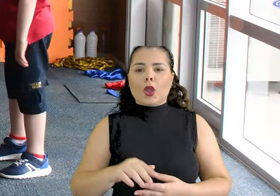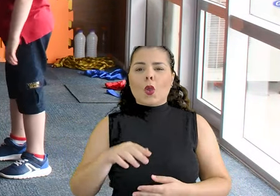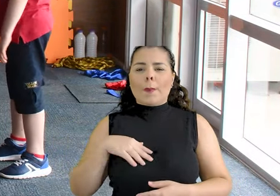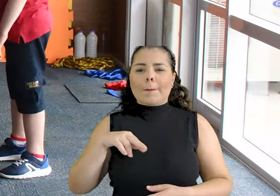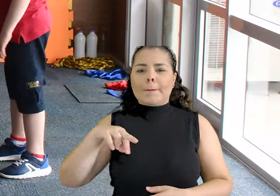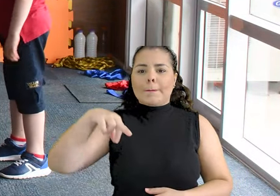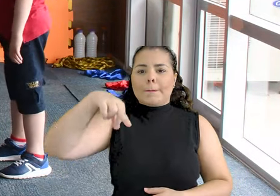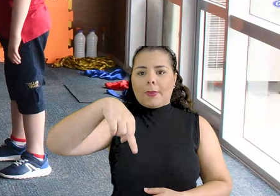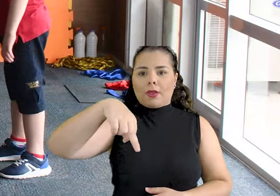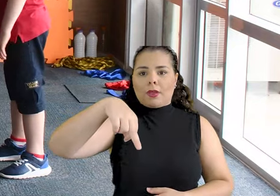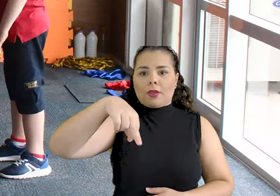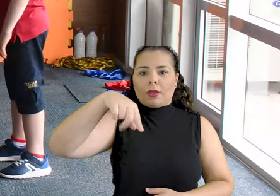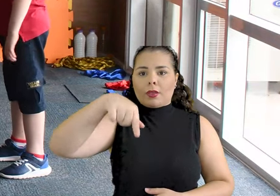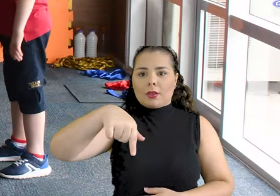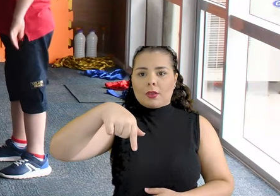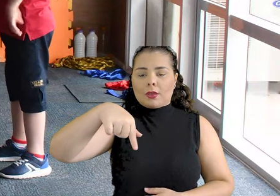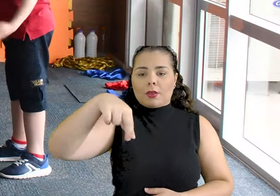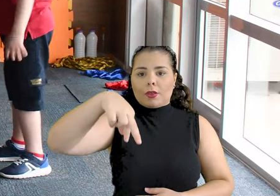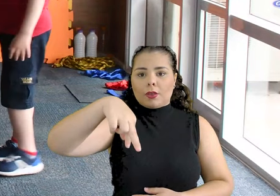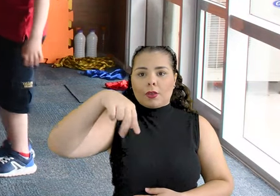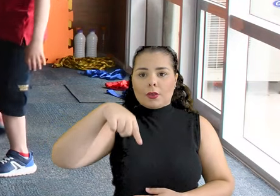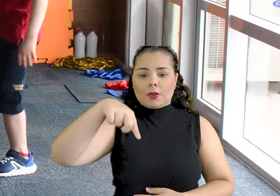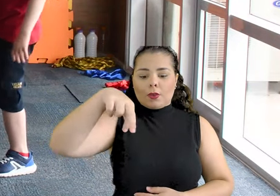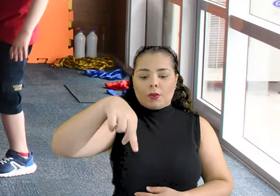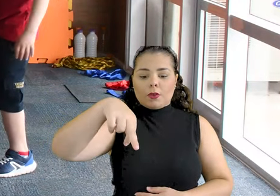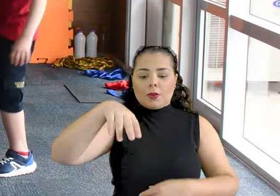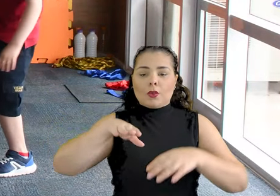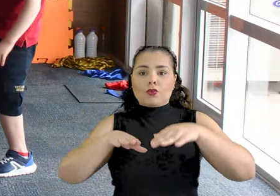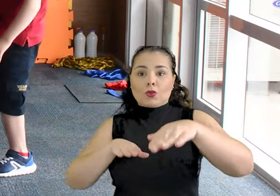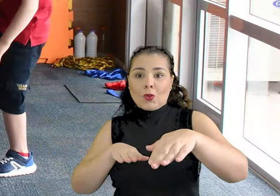bater de pé. Preparou? Sim. Já.